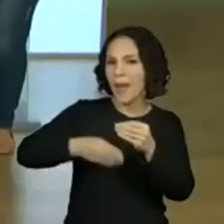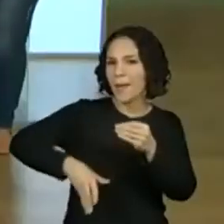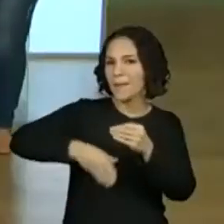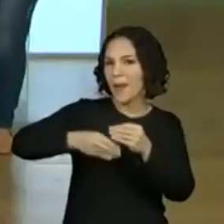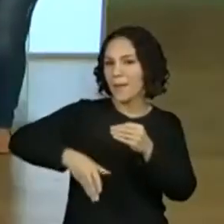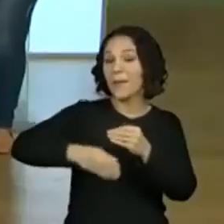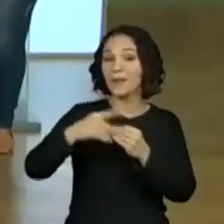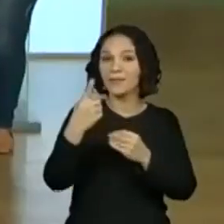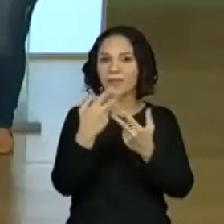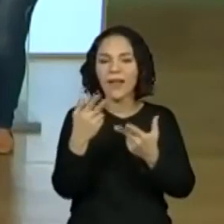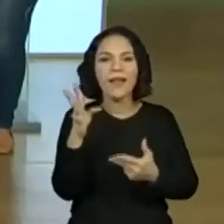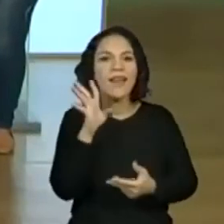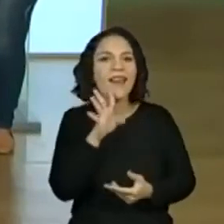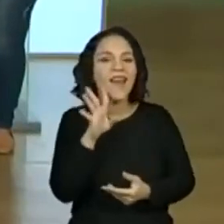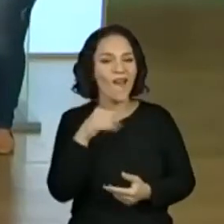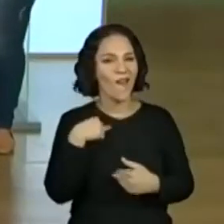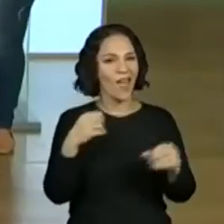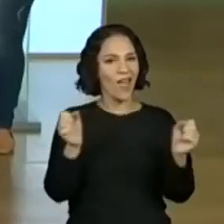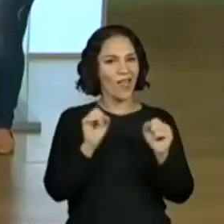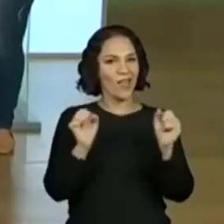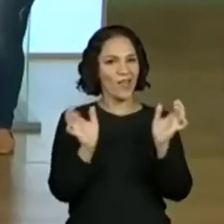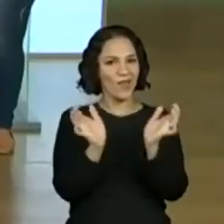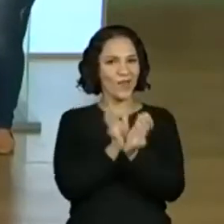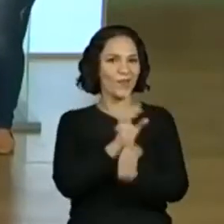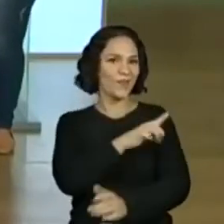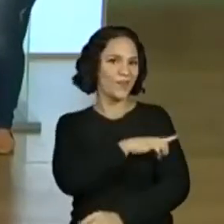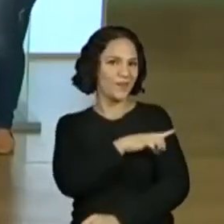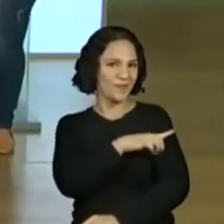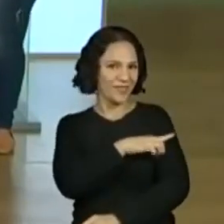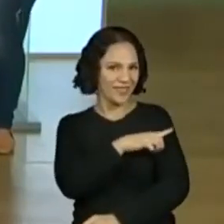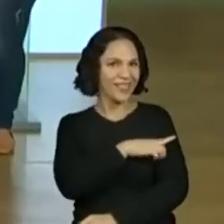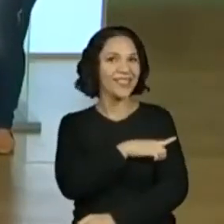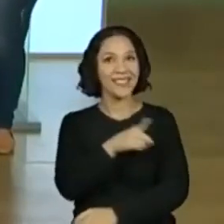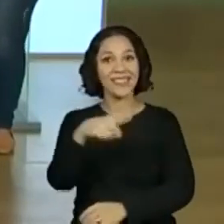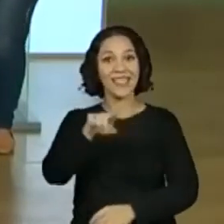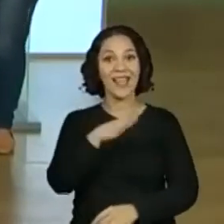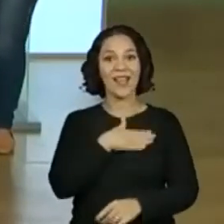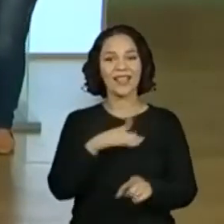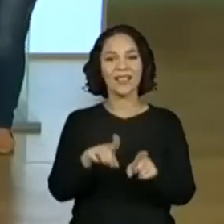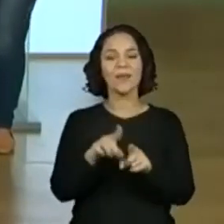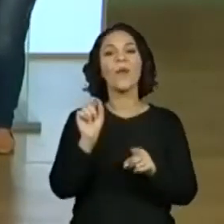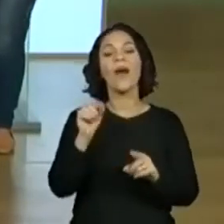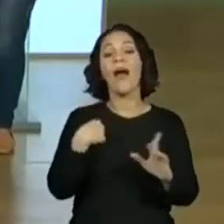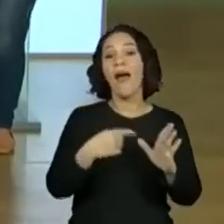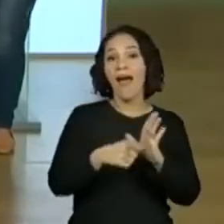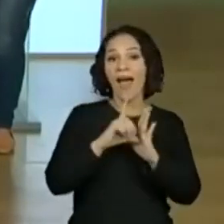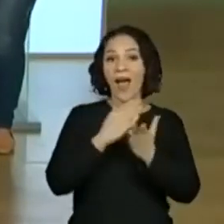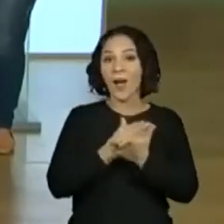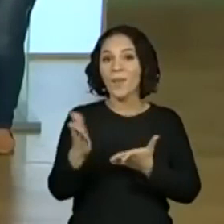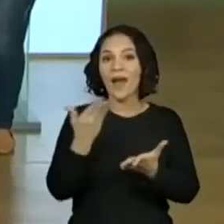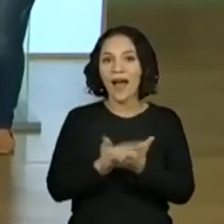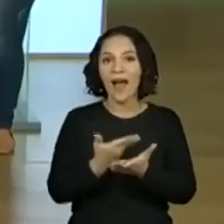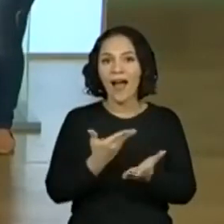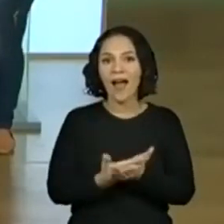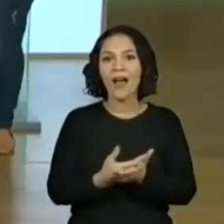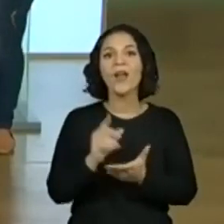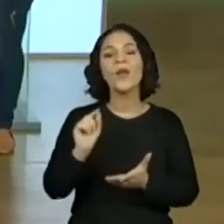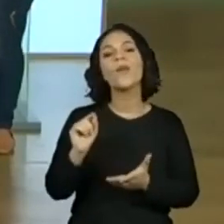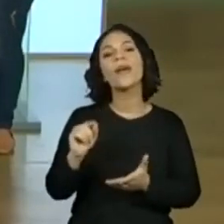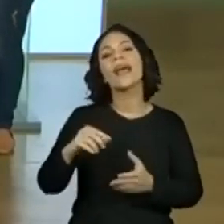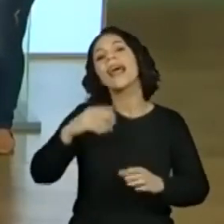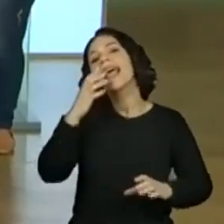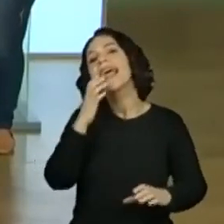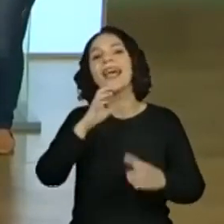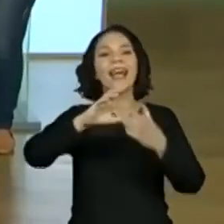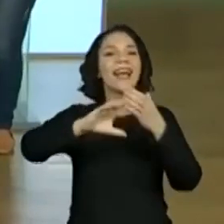coisa bem legal que eu adoro fazer com turminha de primeiro ano, né? E eles gostam, é antes de começar a aula, a gente fazer lá um momento de cantar